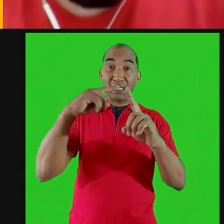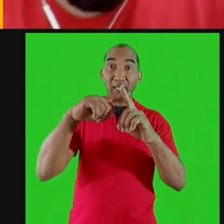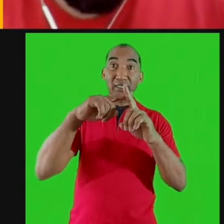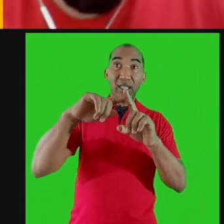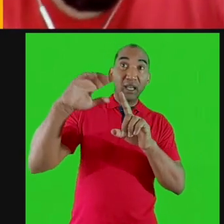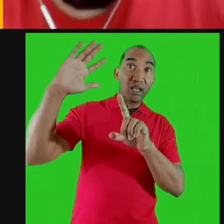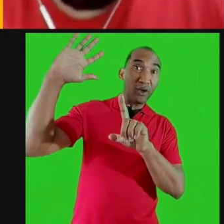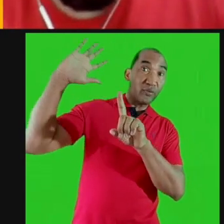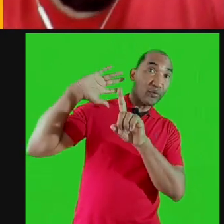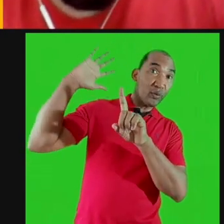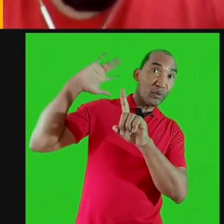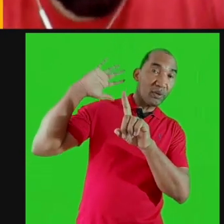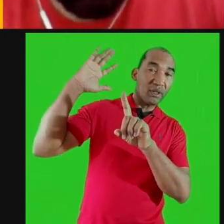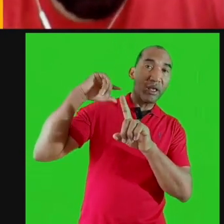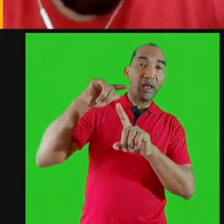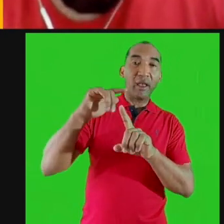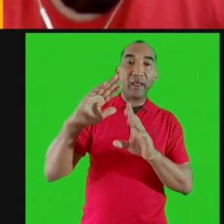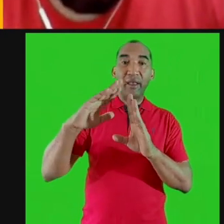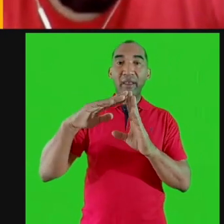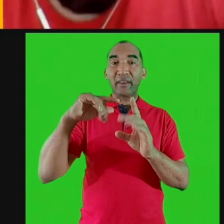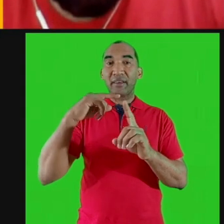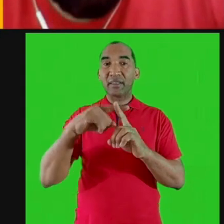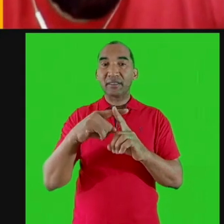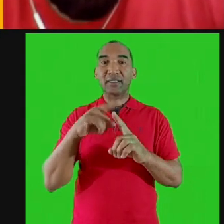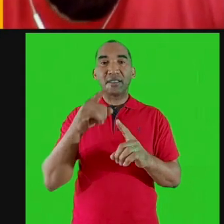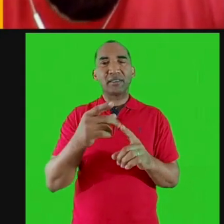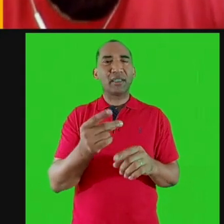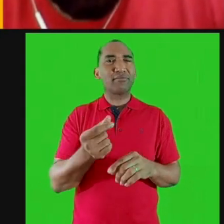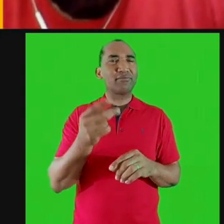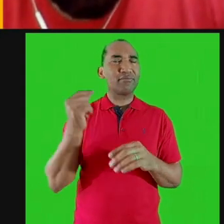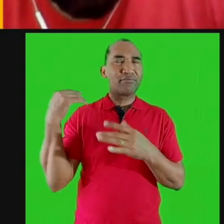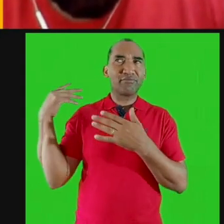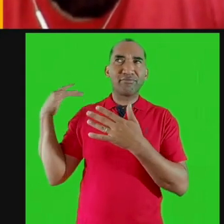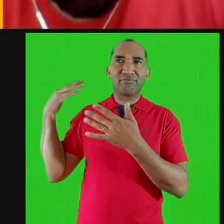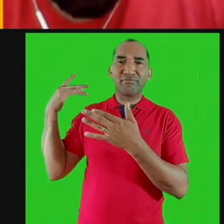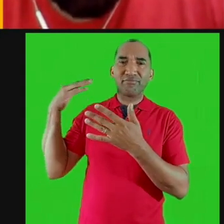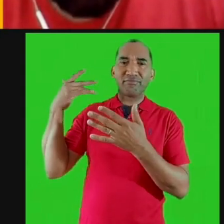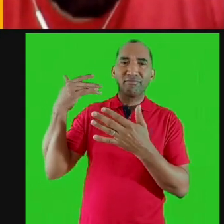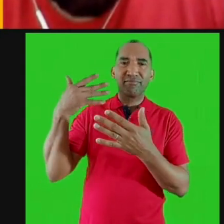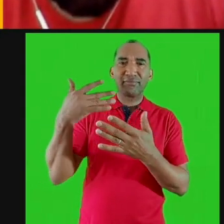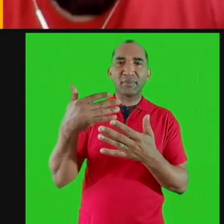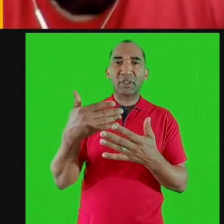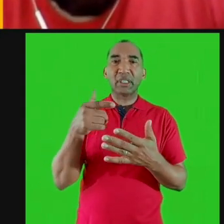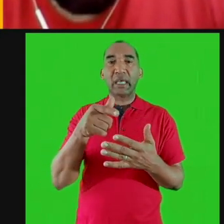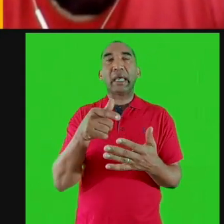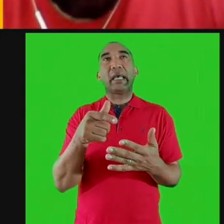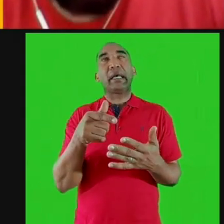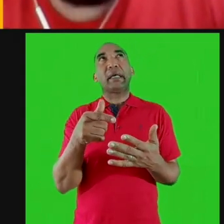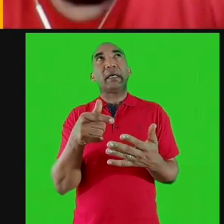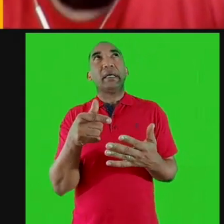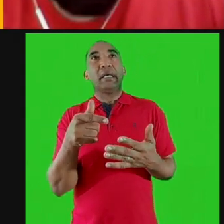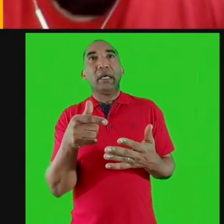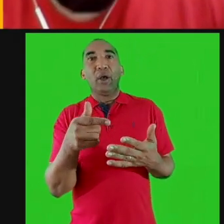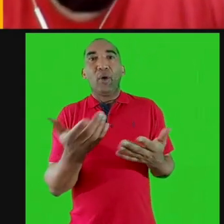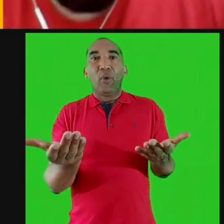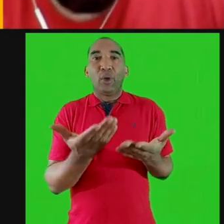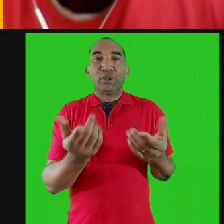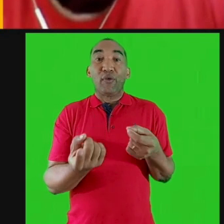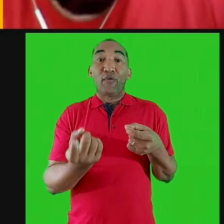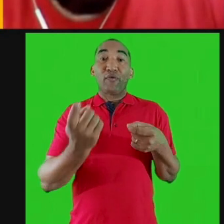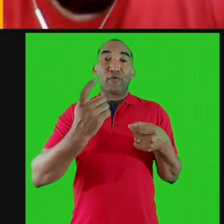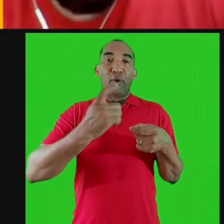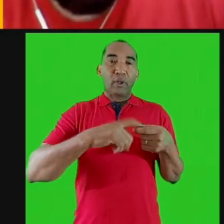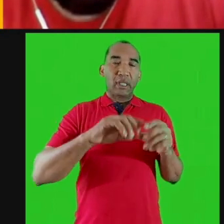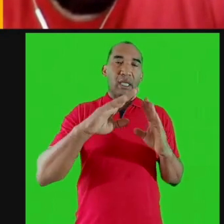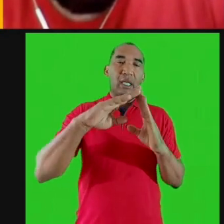fundo. Essa igreja que durante muito tempo serviu como acalento para muita gente, que hoje